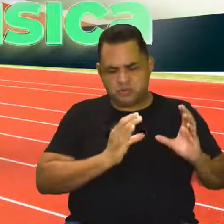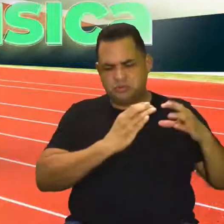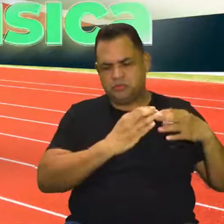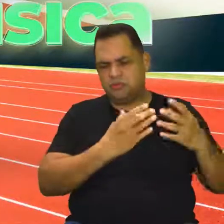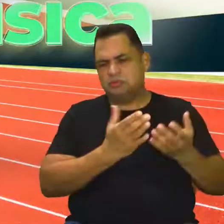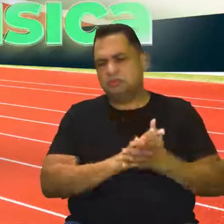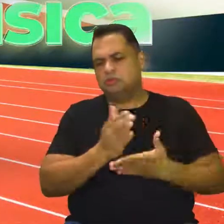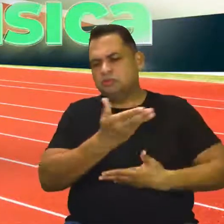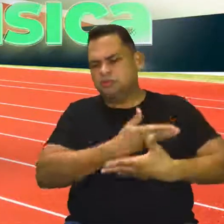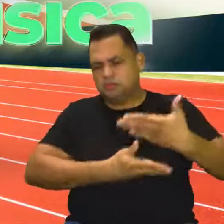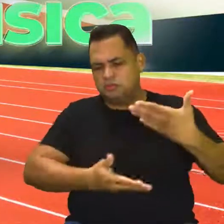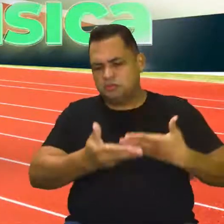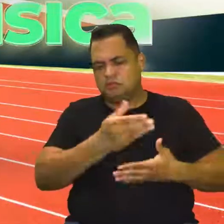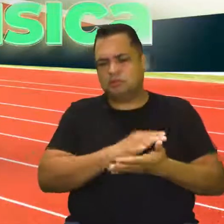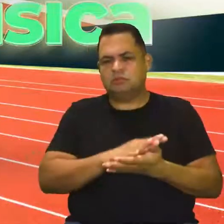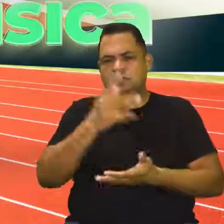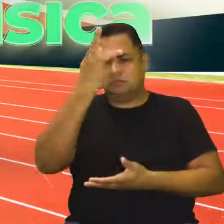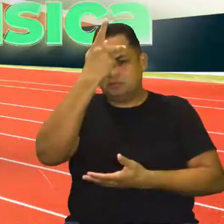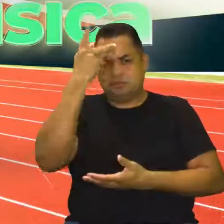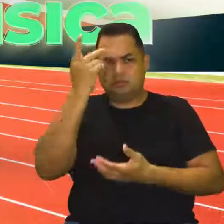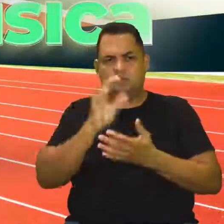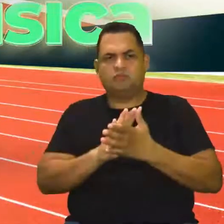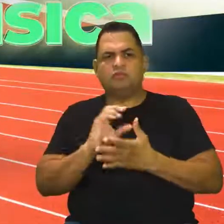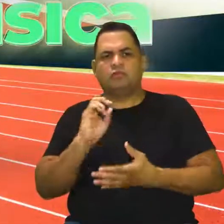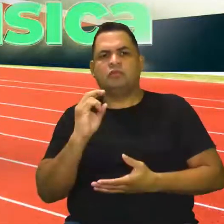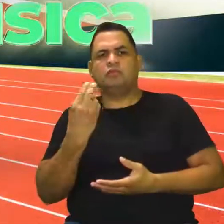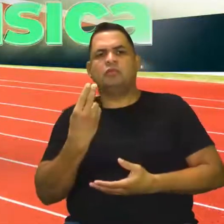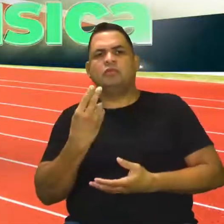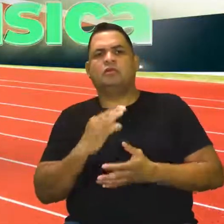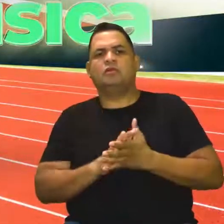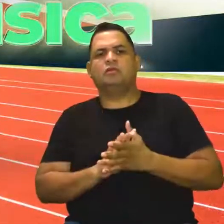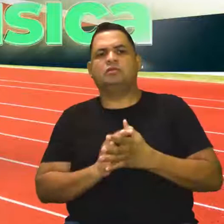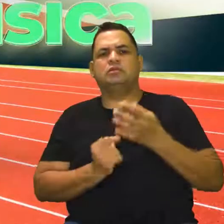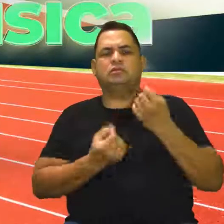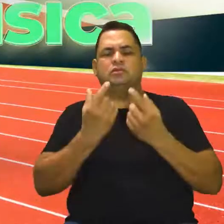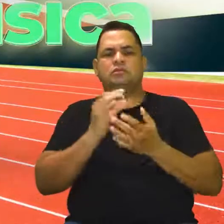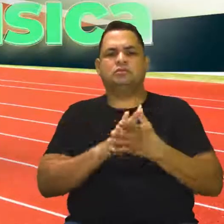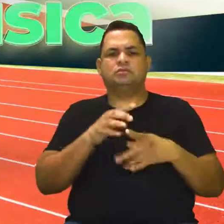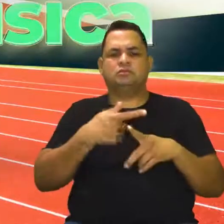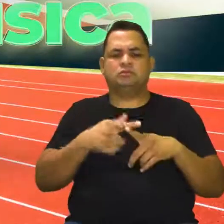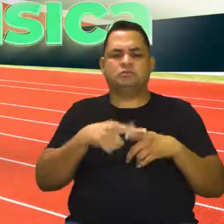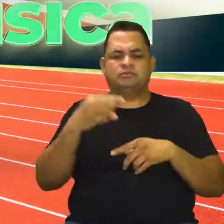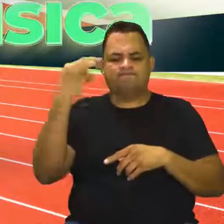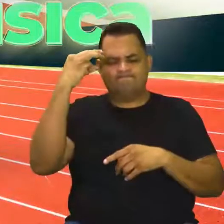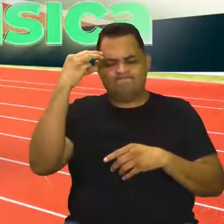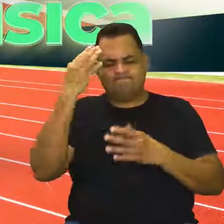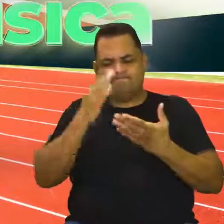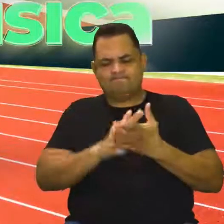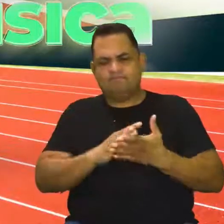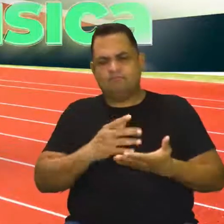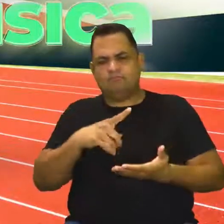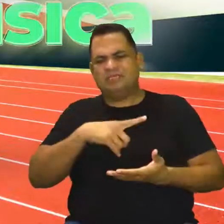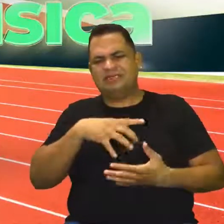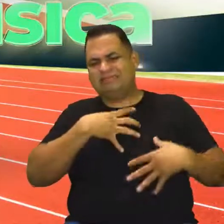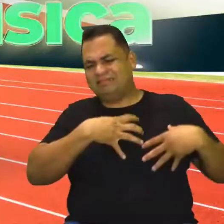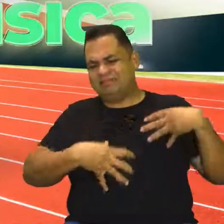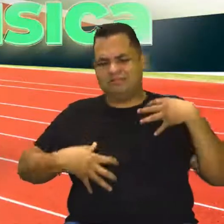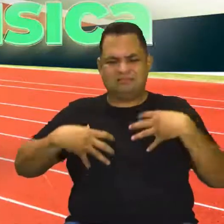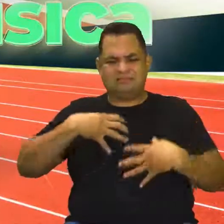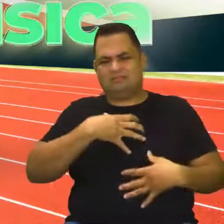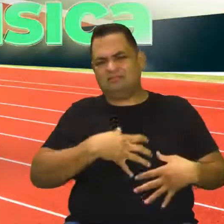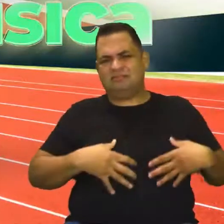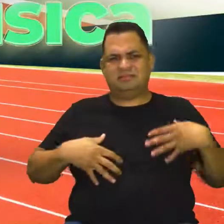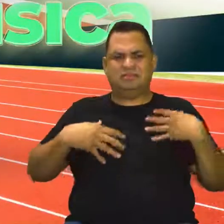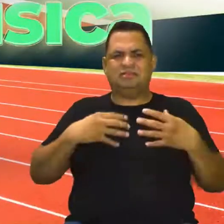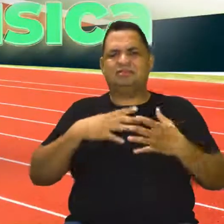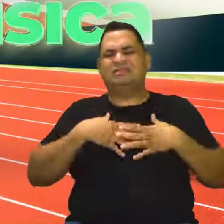não interajo muito com os outros. Ou eu estou com alguns problemas mentais que estão me tirando, me causando ansiedade, me